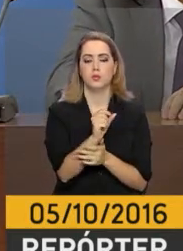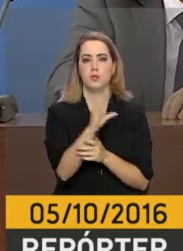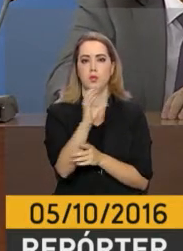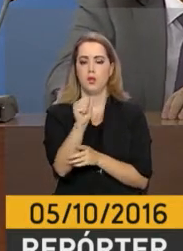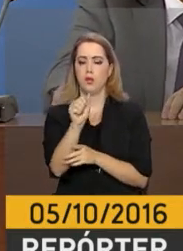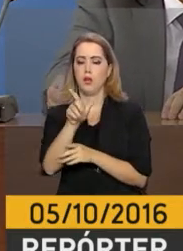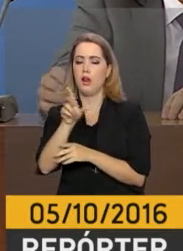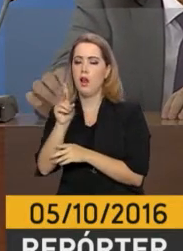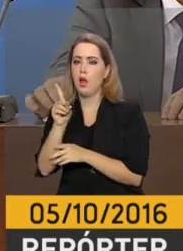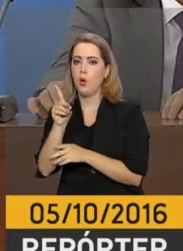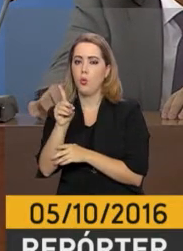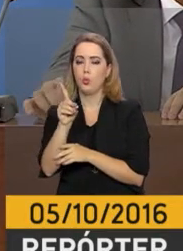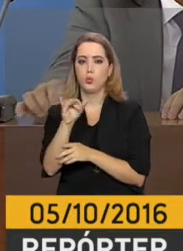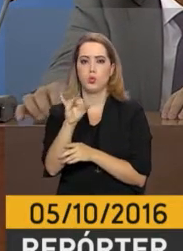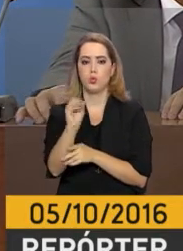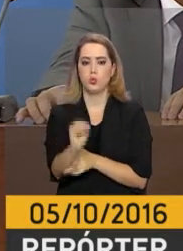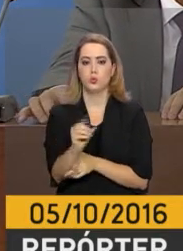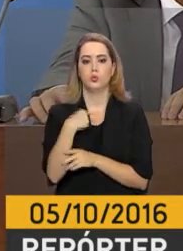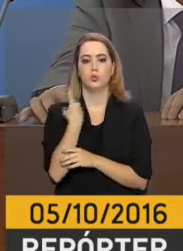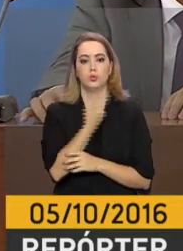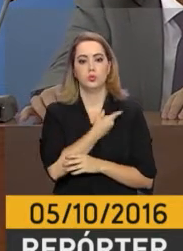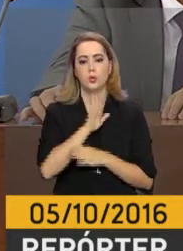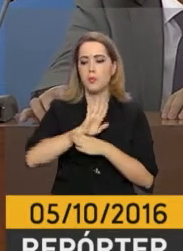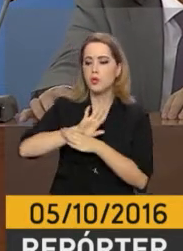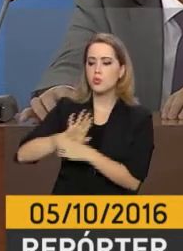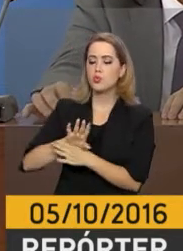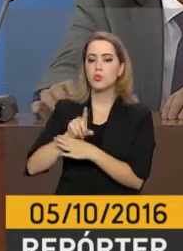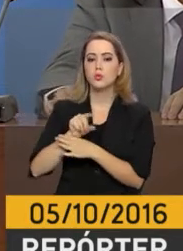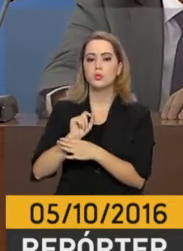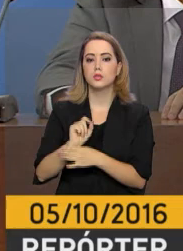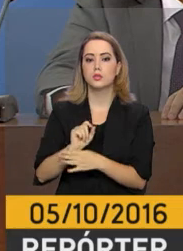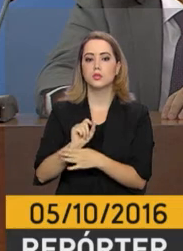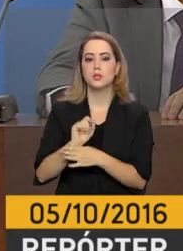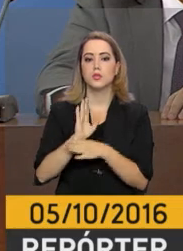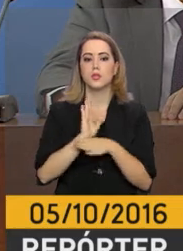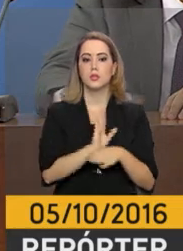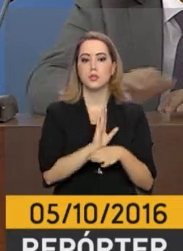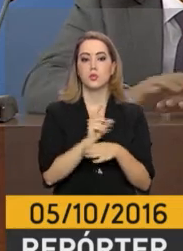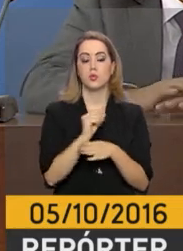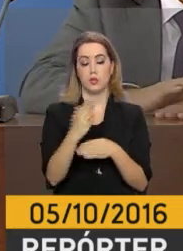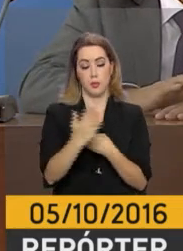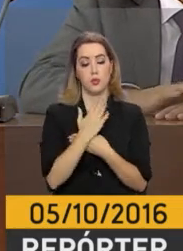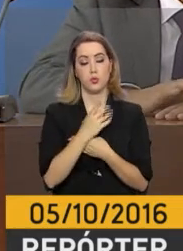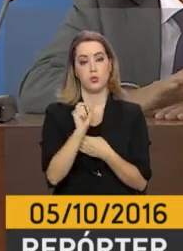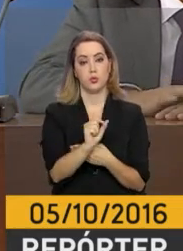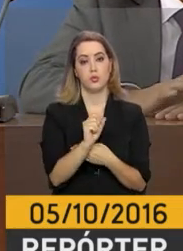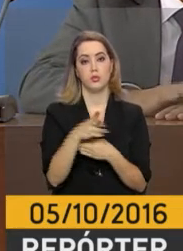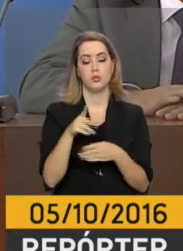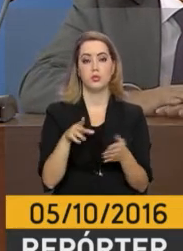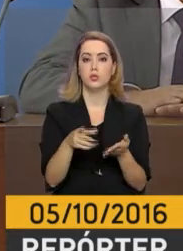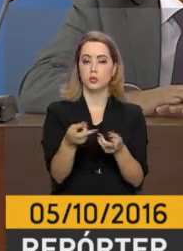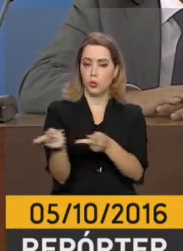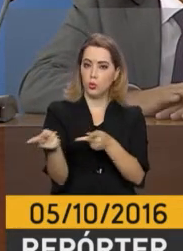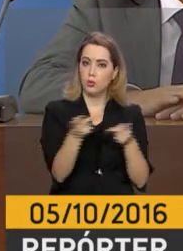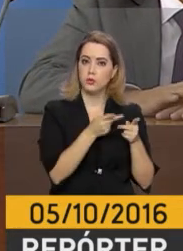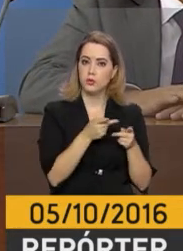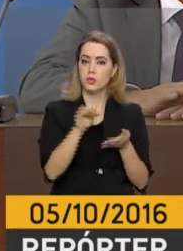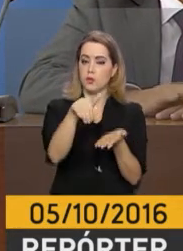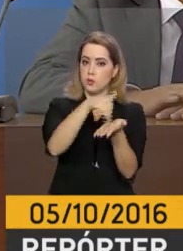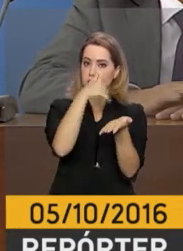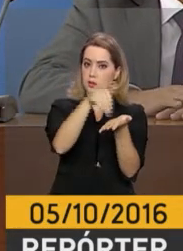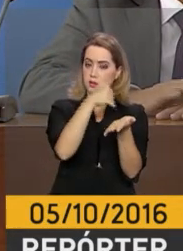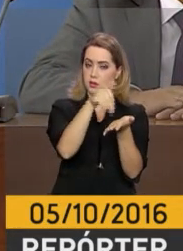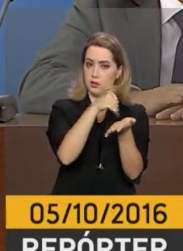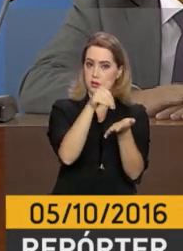nós convidamos pra ele está me dando assessoria neste momento cláudio duarte o convidado para ser o secretário nacional de desenvolvimento